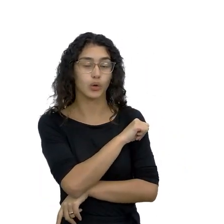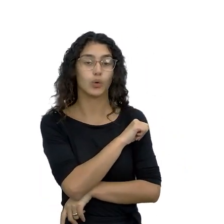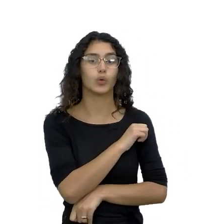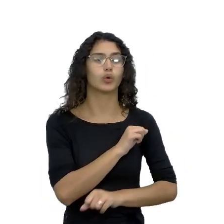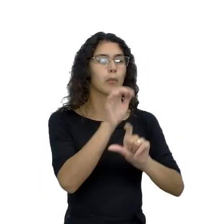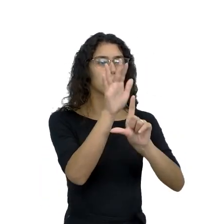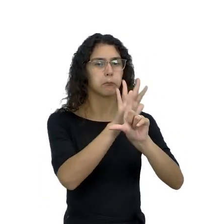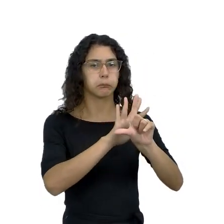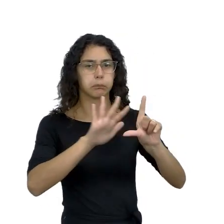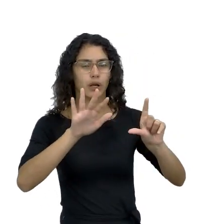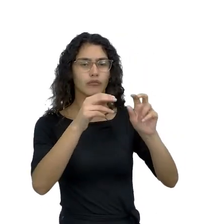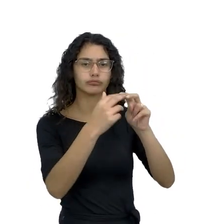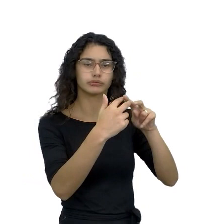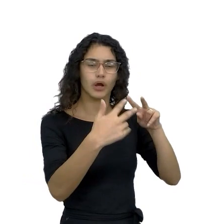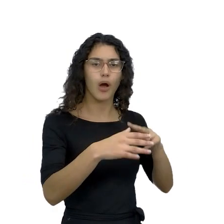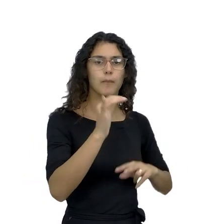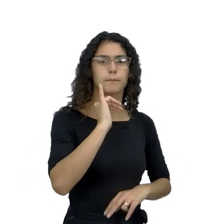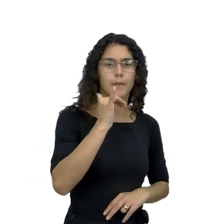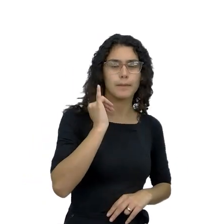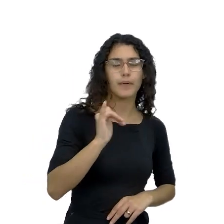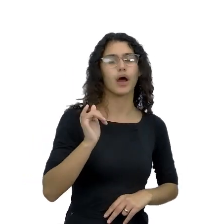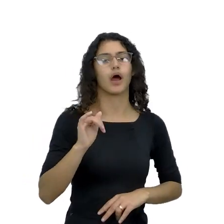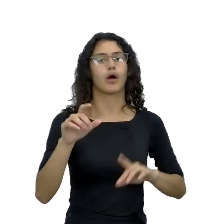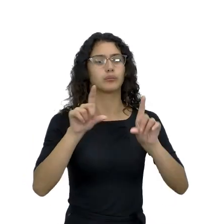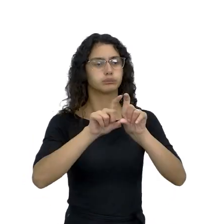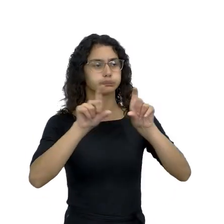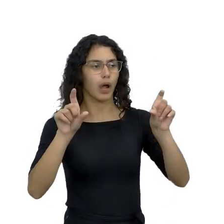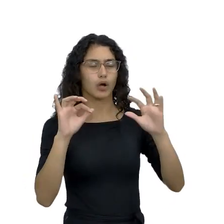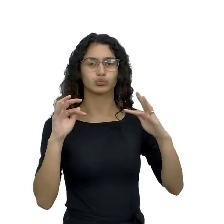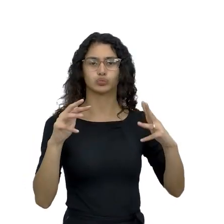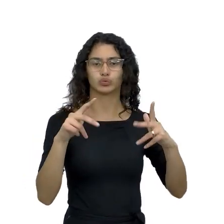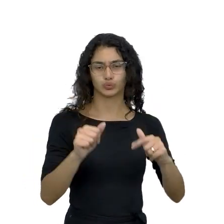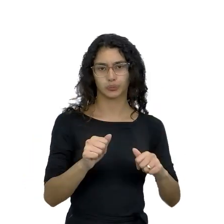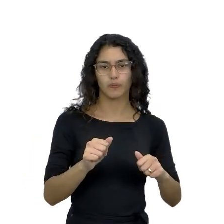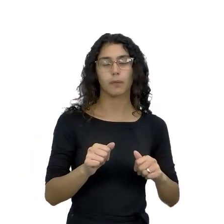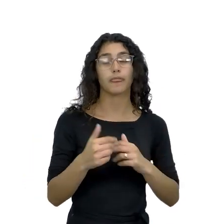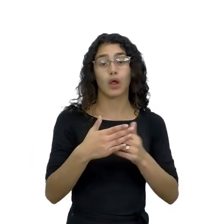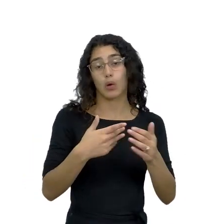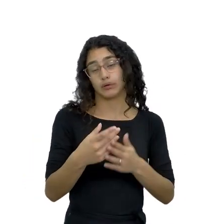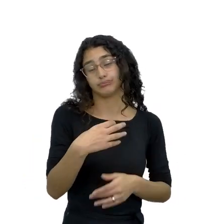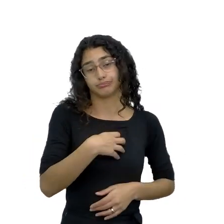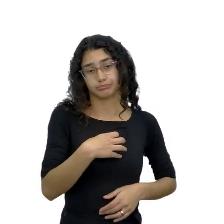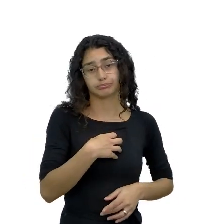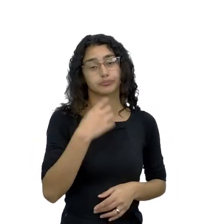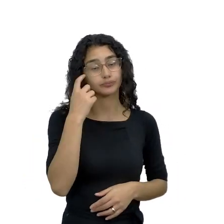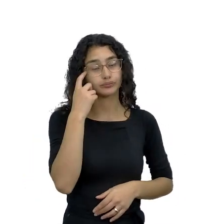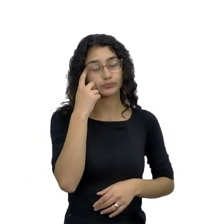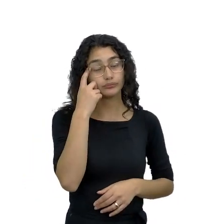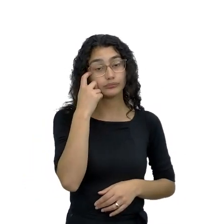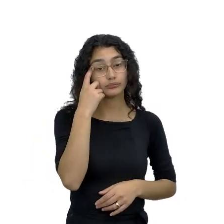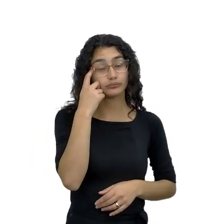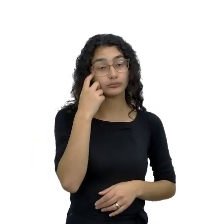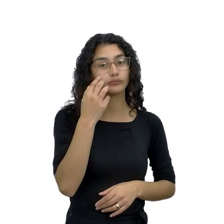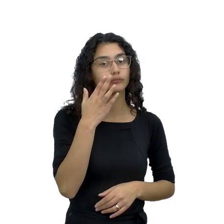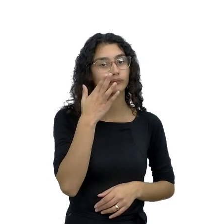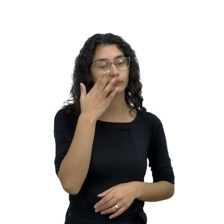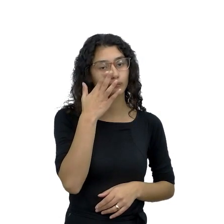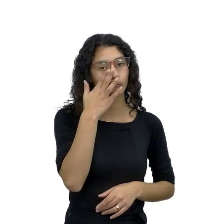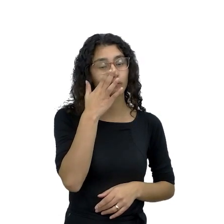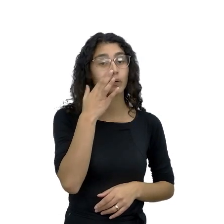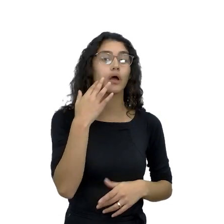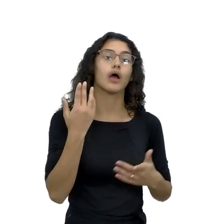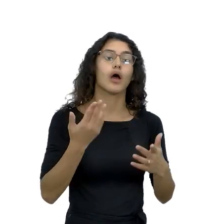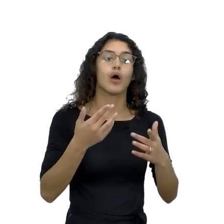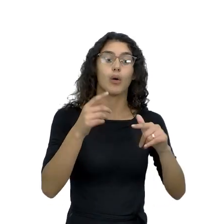mural virtual, num relato, num portfólio, de qualquer forma, tá? Mas esse produto